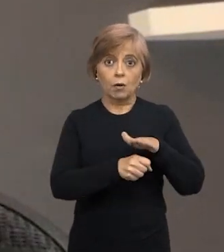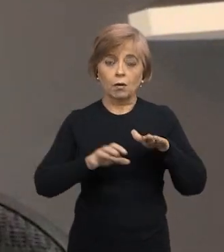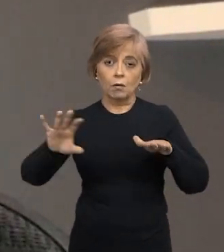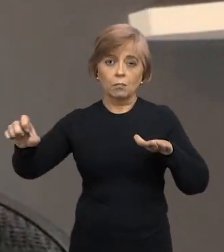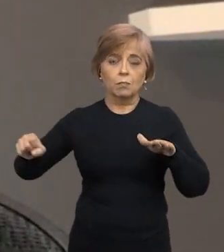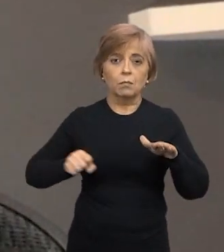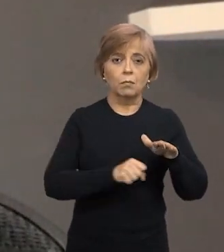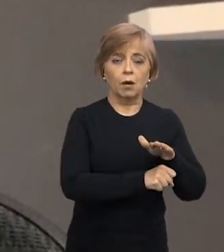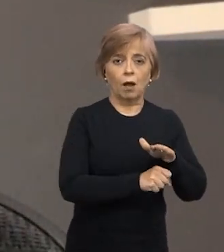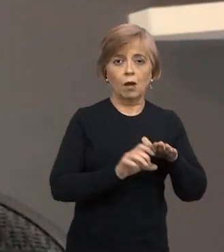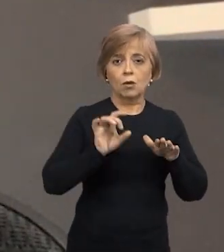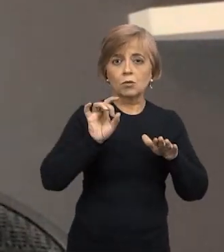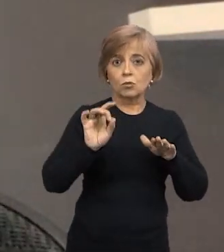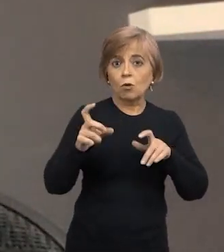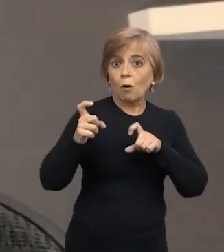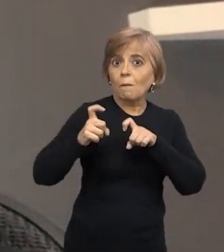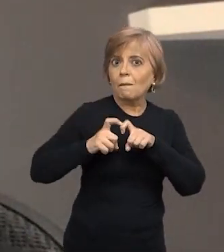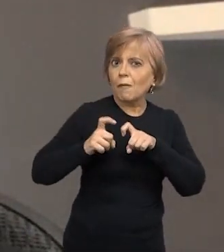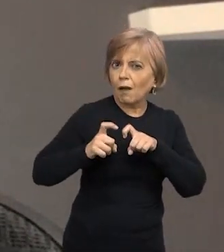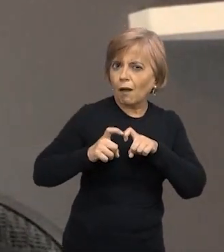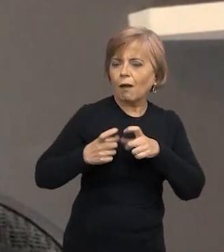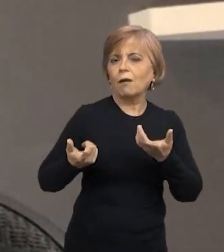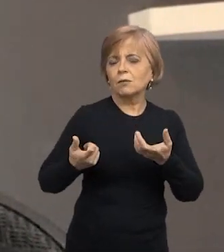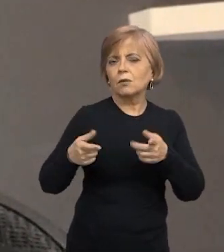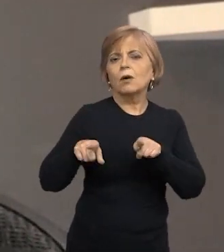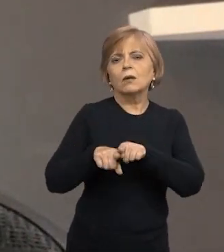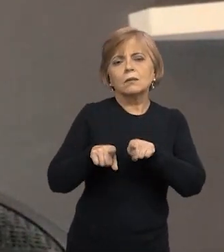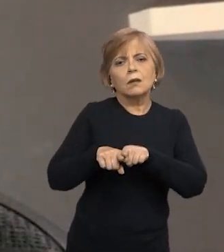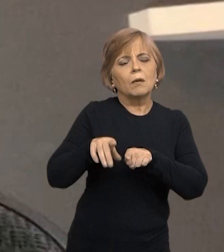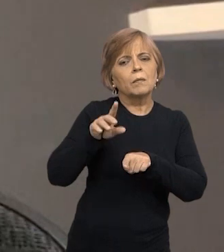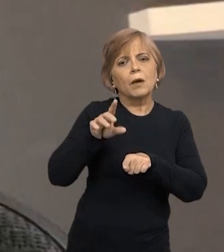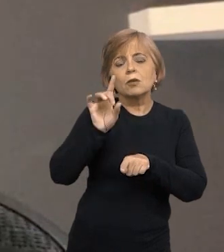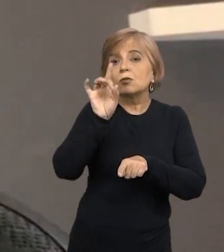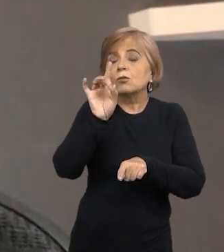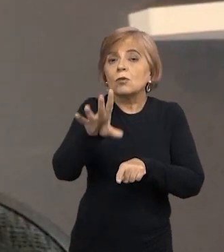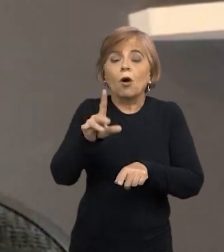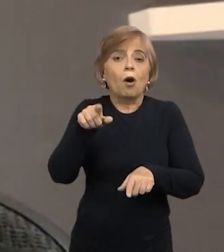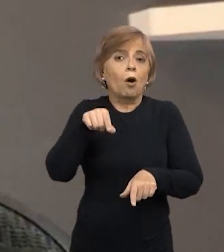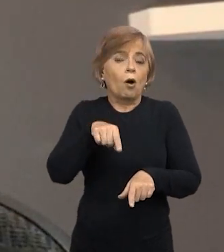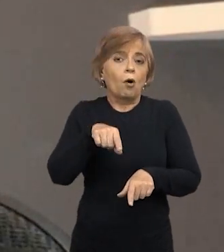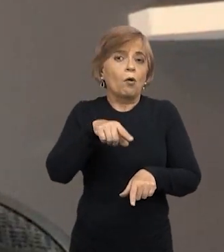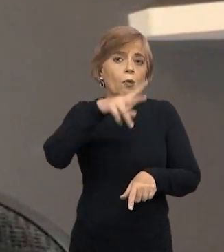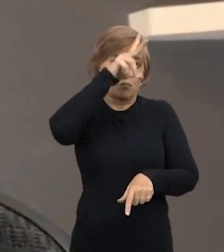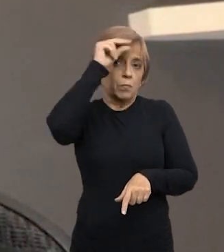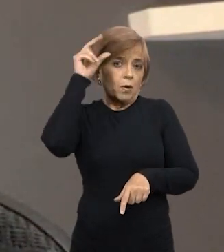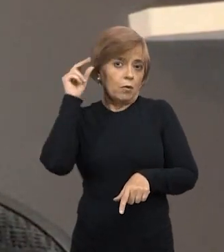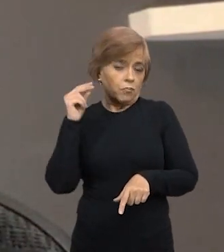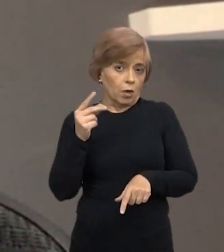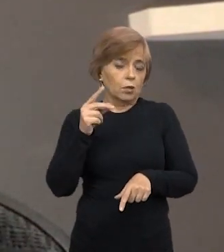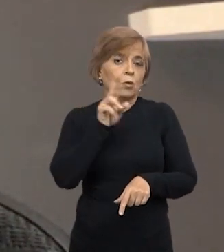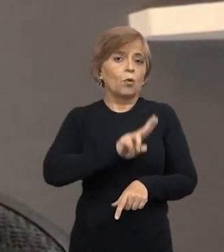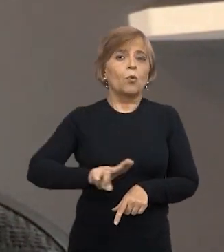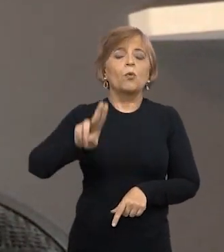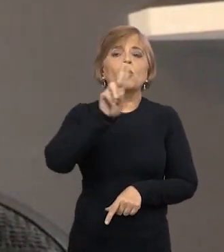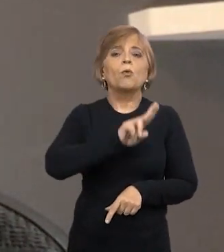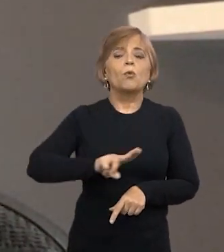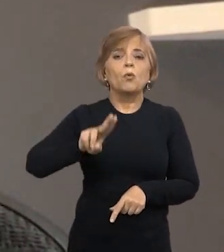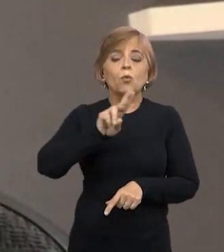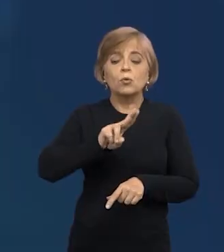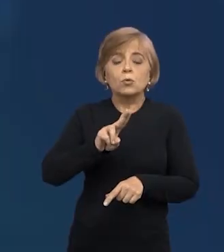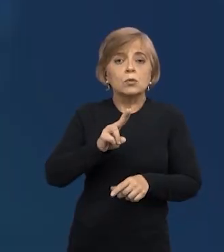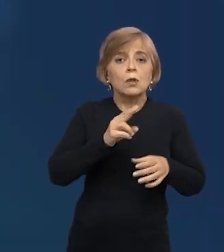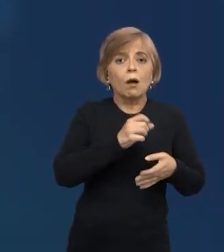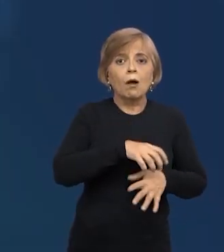compulsória por determinação médica, bastaria que o município fizesse uso dos consultórios na